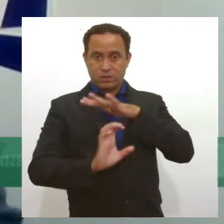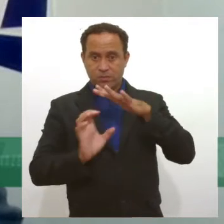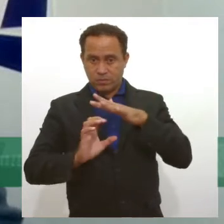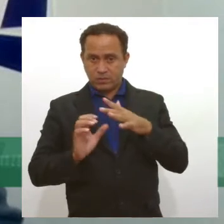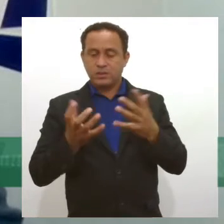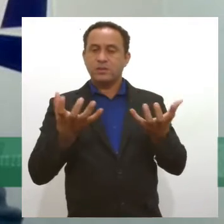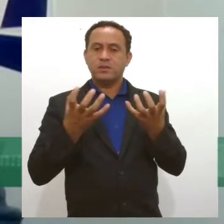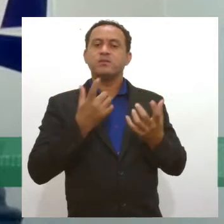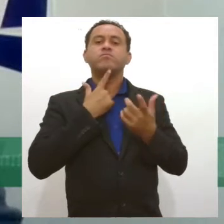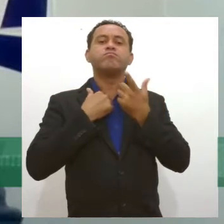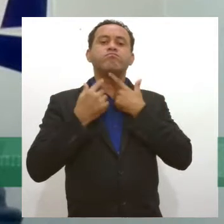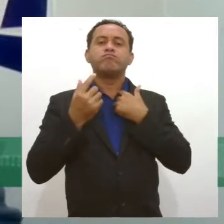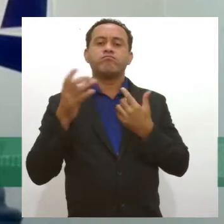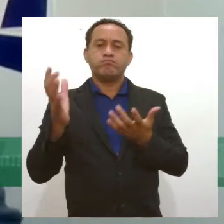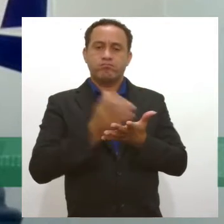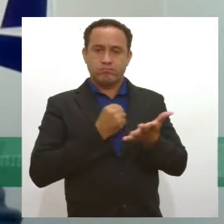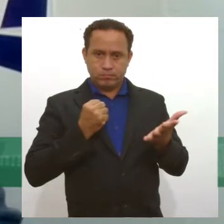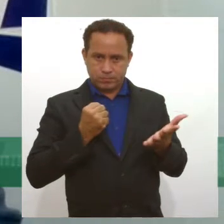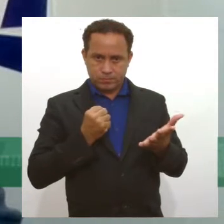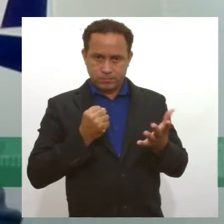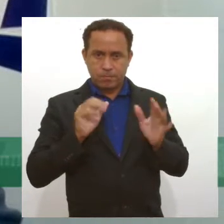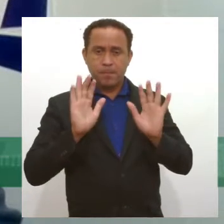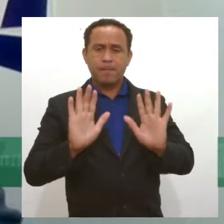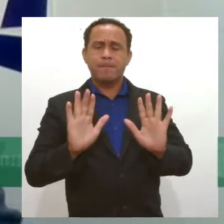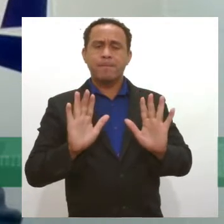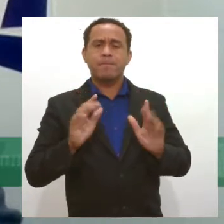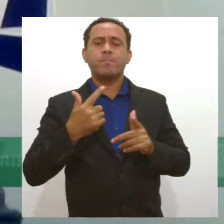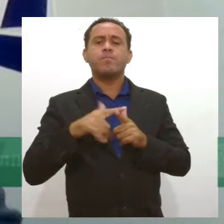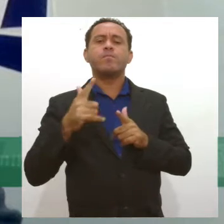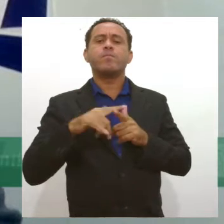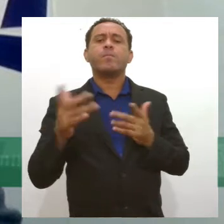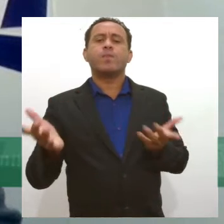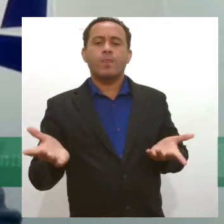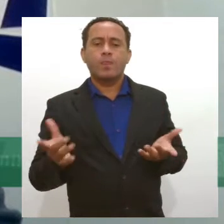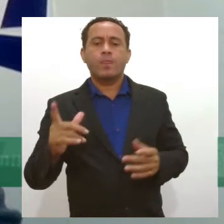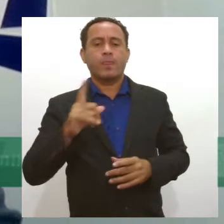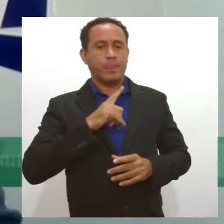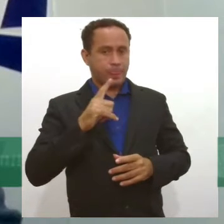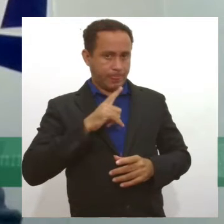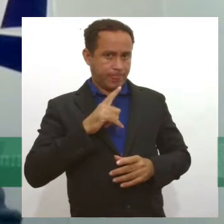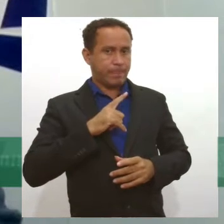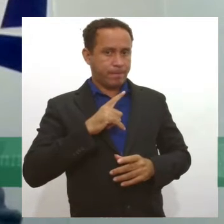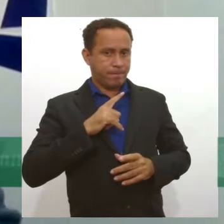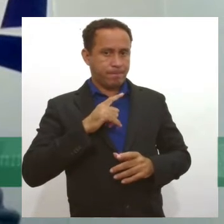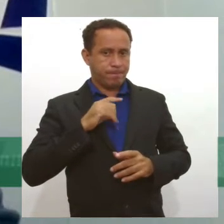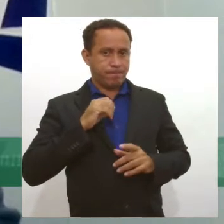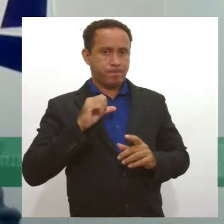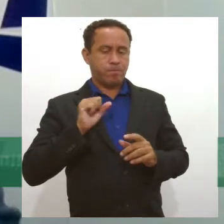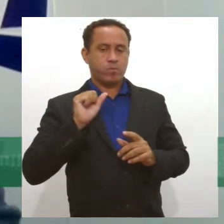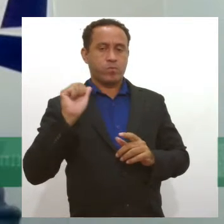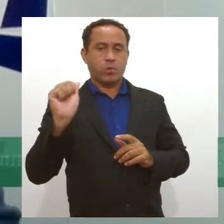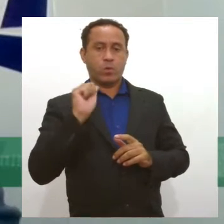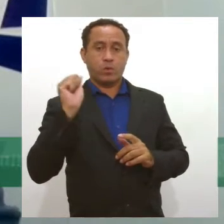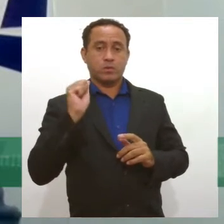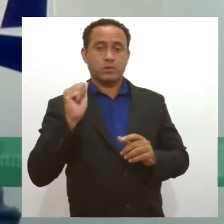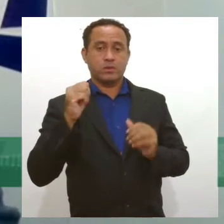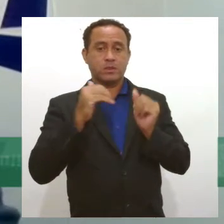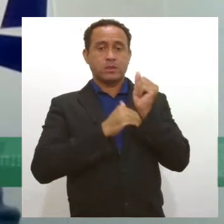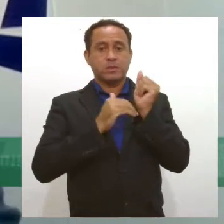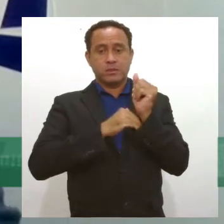apropriar. Mas qual é o problema de você ter uma sociedade anônima, né?